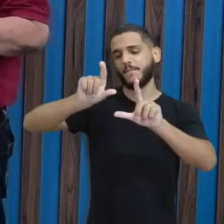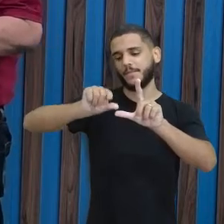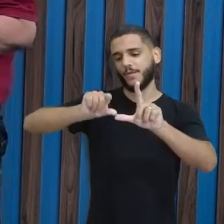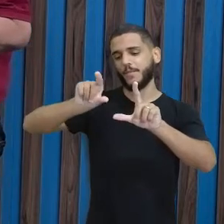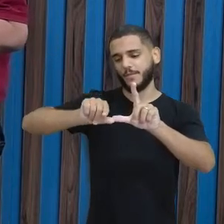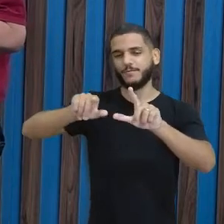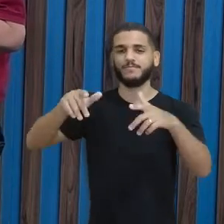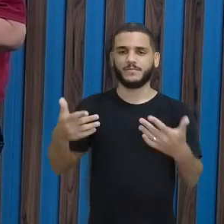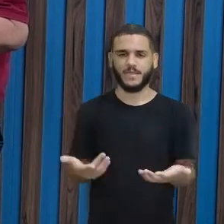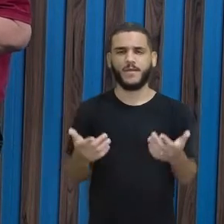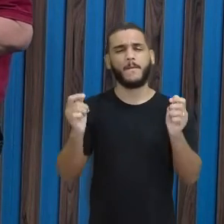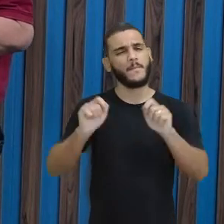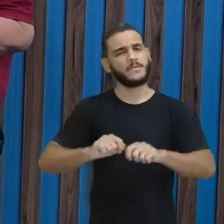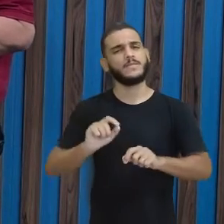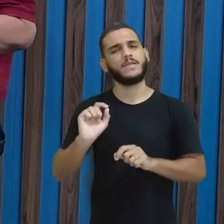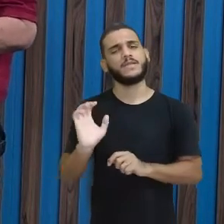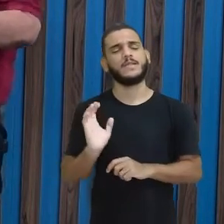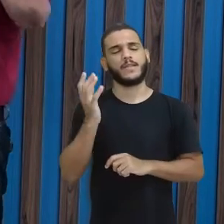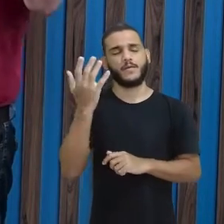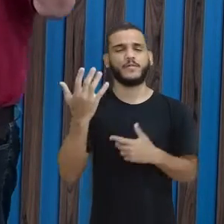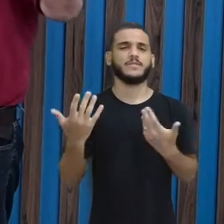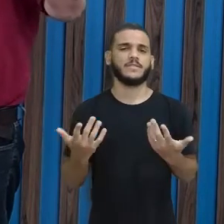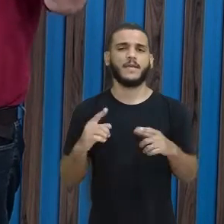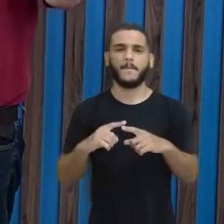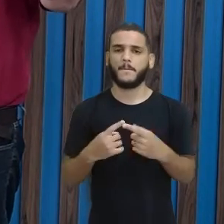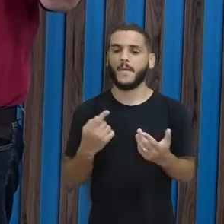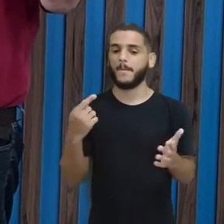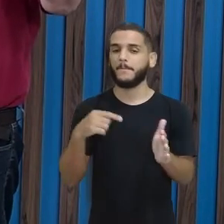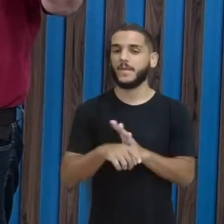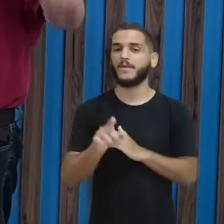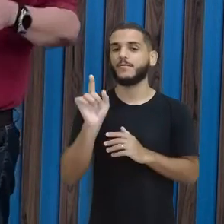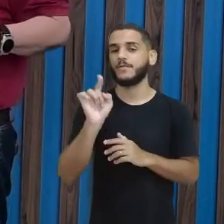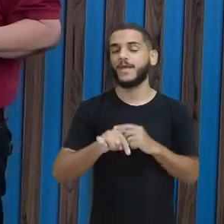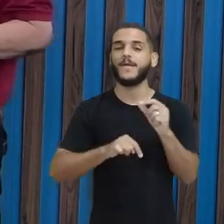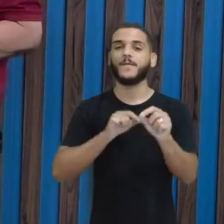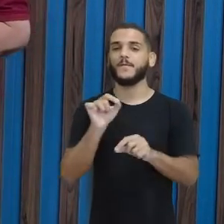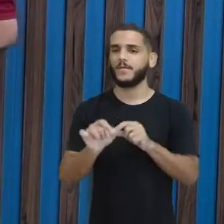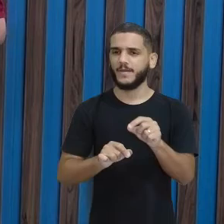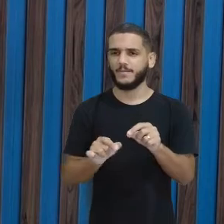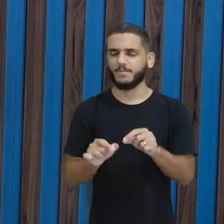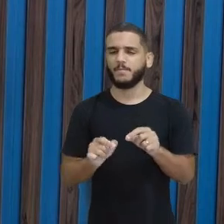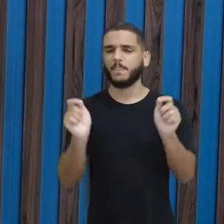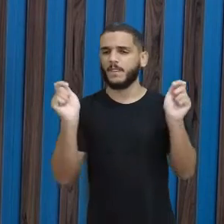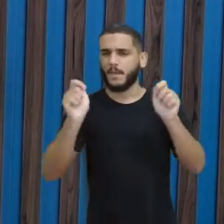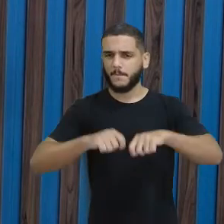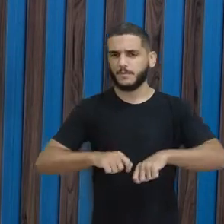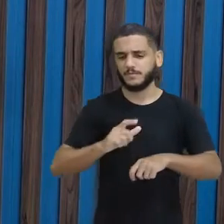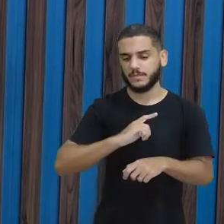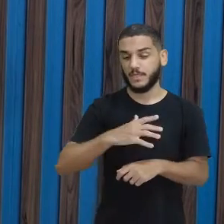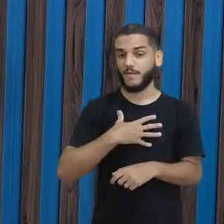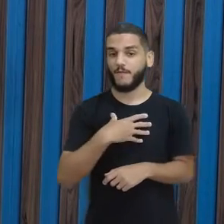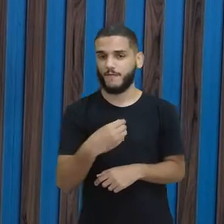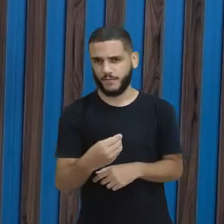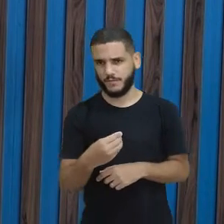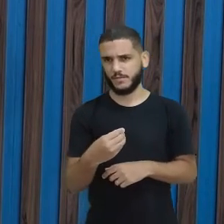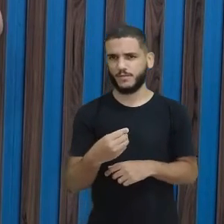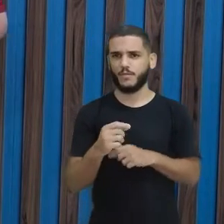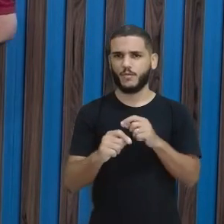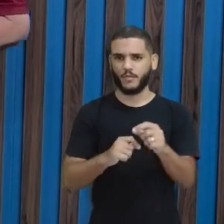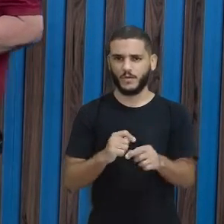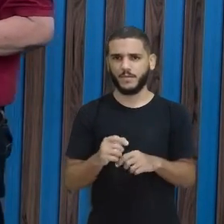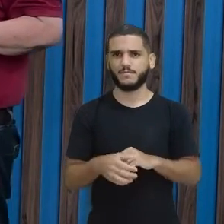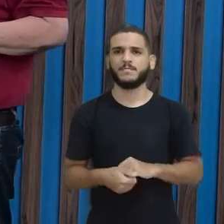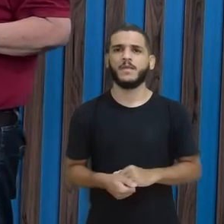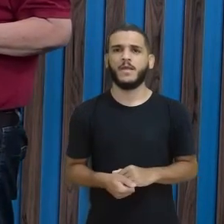Ricardinho. Isso aqui poderia acontecer. Mas a nossa pergunta foi a seguinte: qual é a chance de ter um filho heterozigoto?